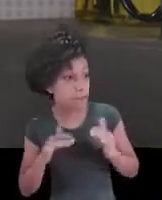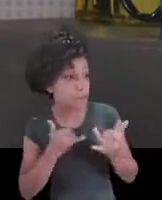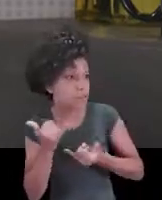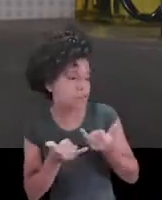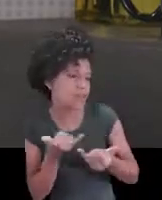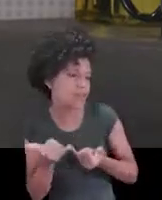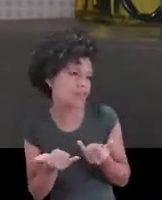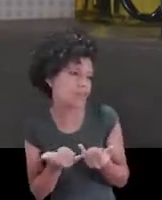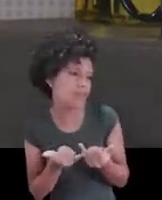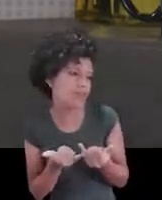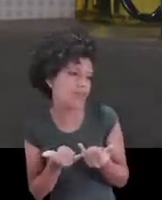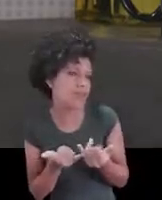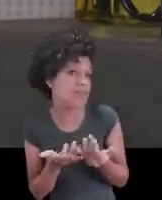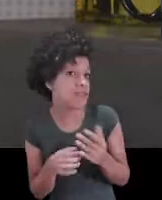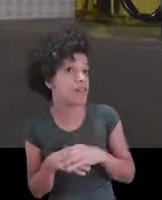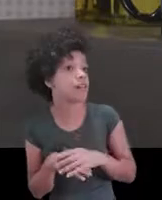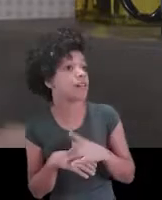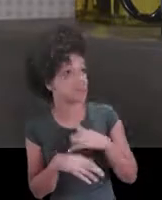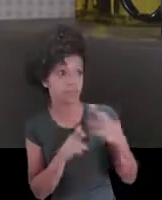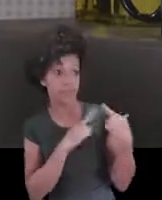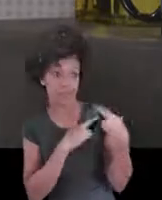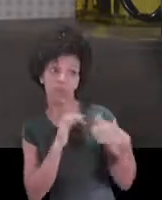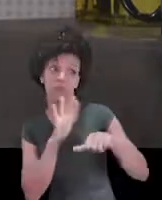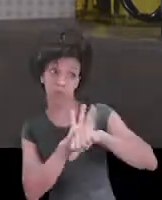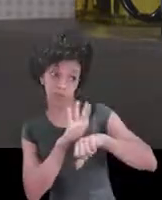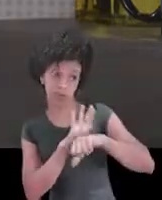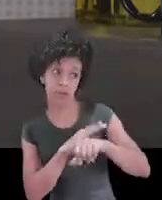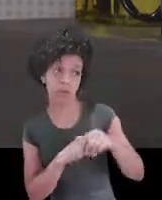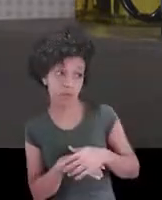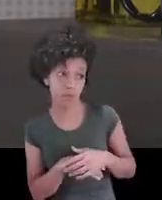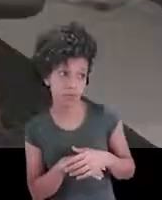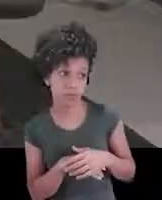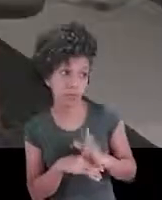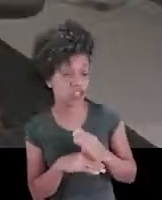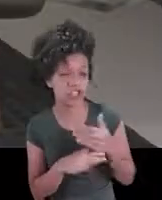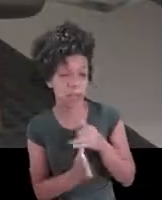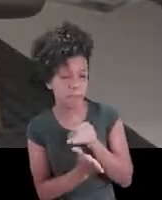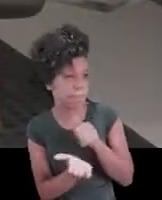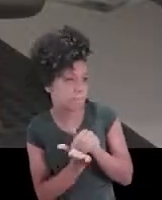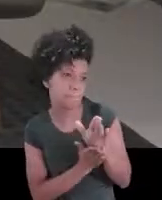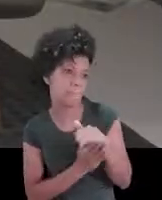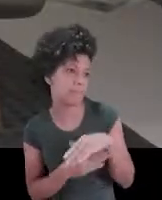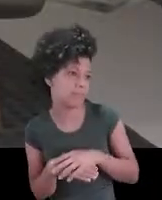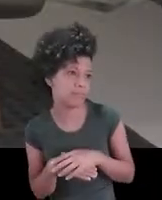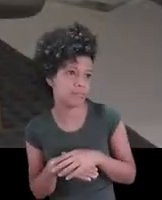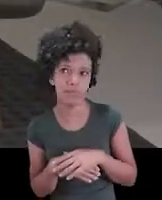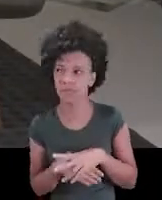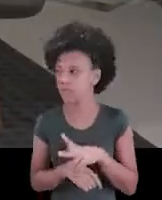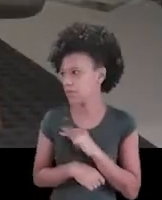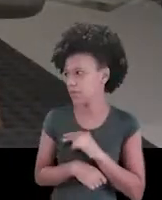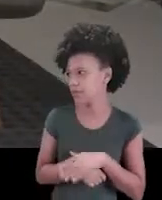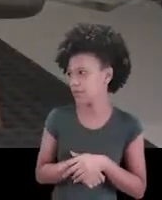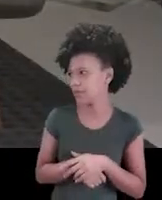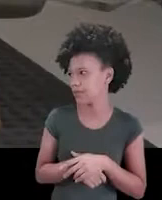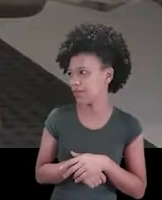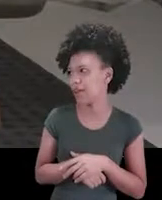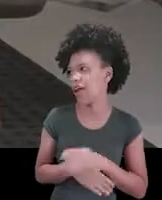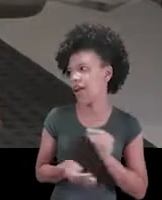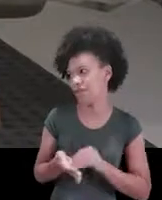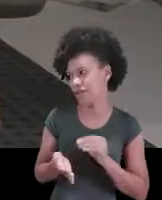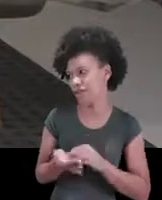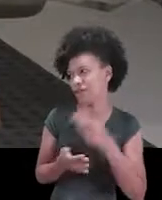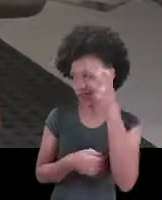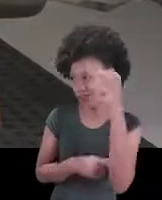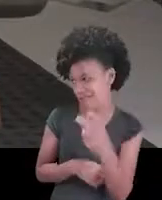brincadeira sem ele embarcou já foi responder já fui foi mandado para a e ela faculdade de ser burro né aí